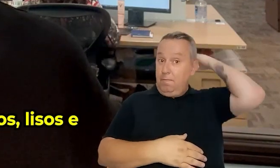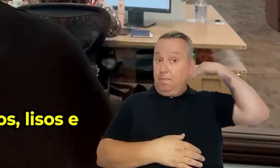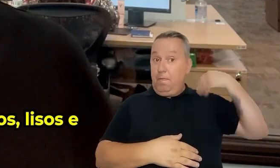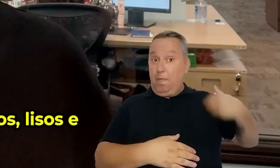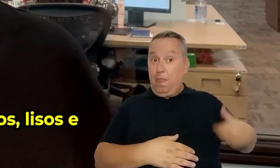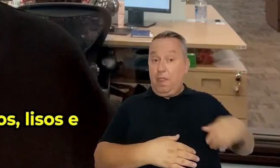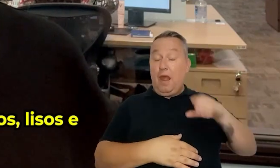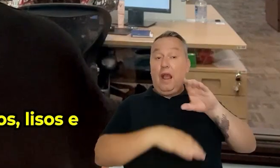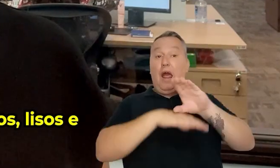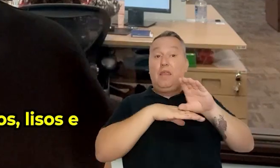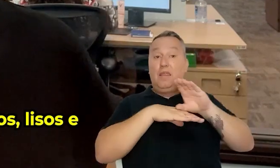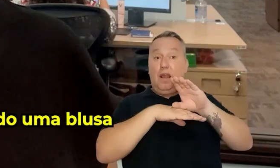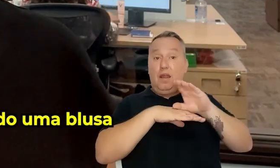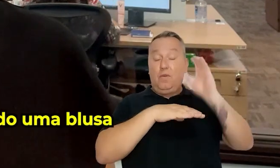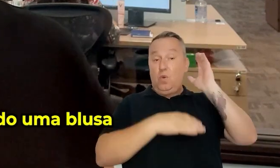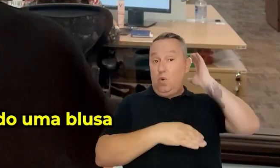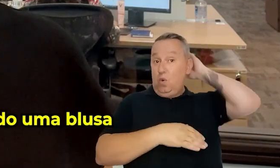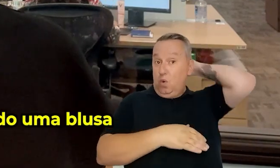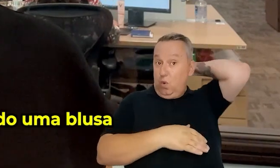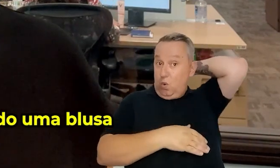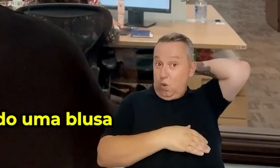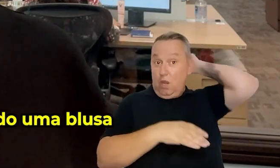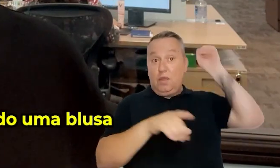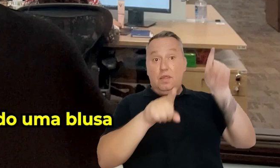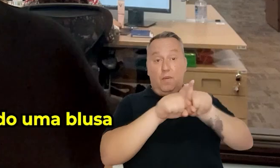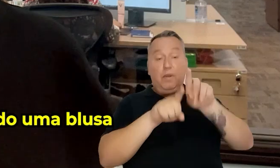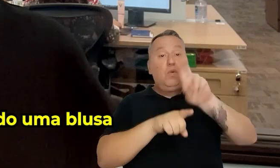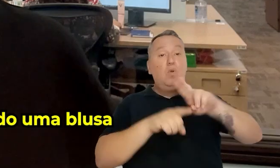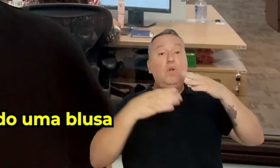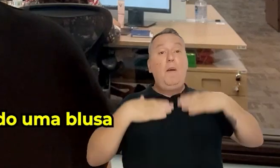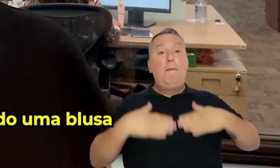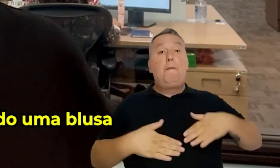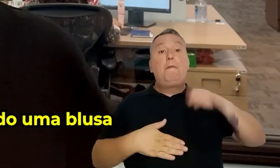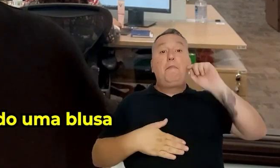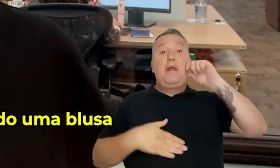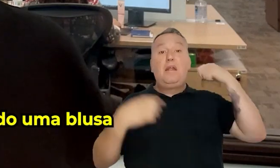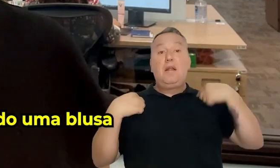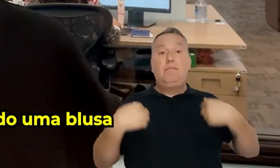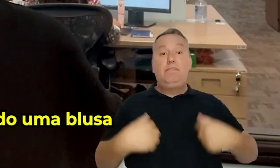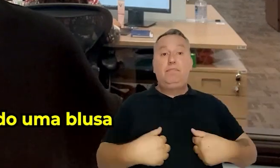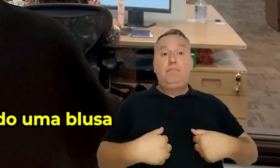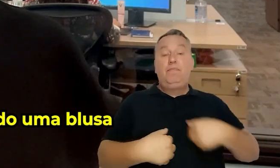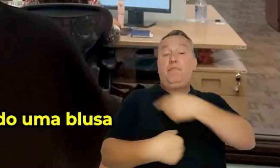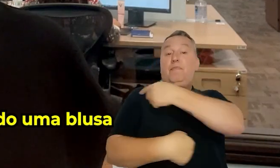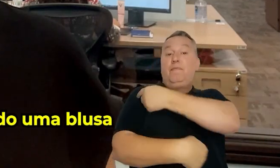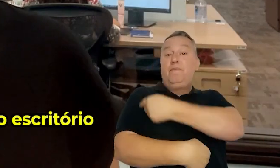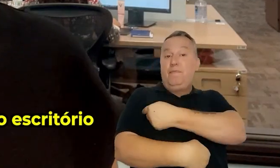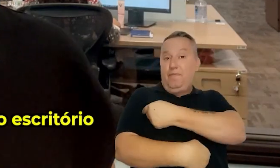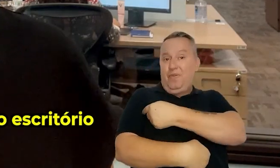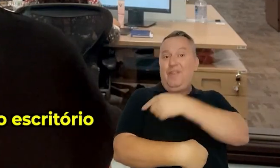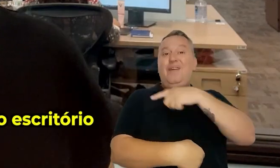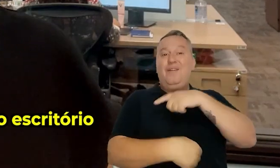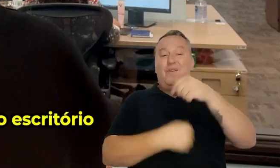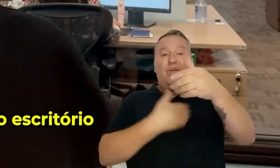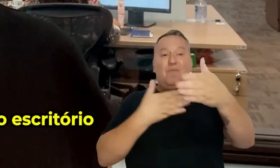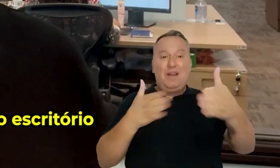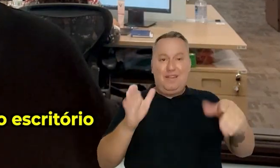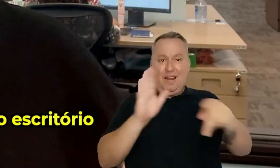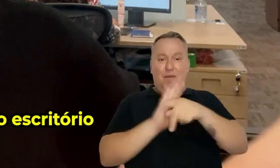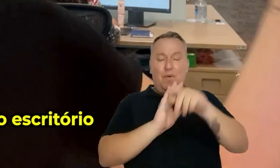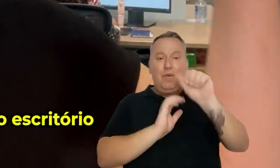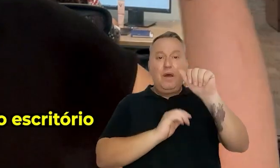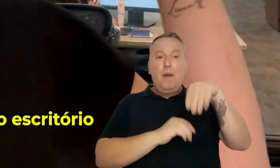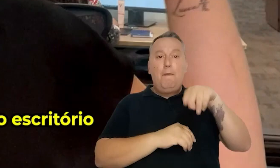longos, lisos e castanhos, presos num rabo de cavalo e tô vestindo uma blusa preta de manga curta. Eu tô numa sala da